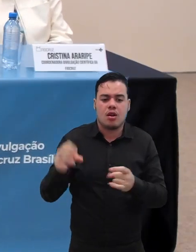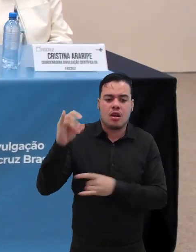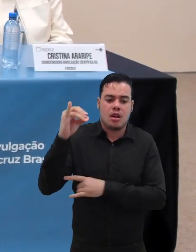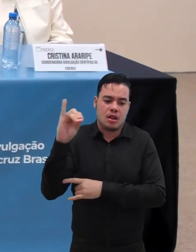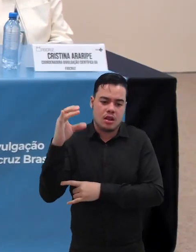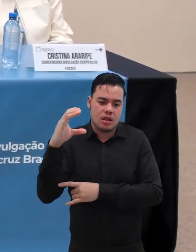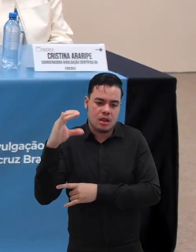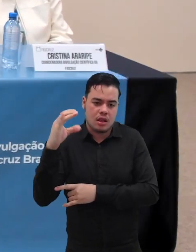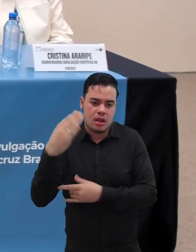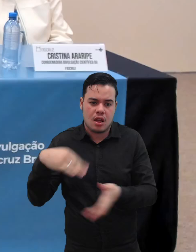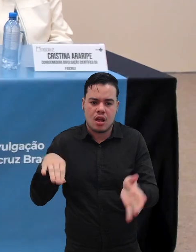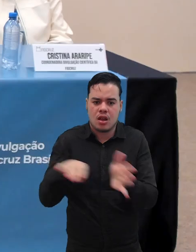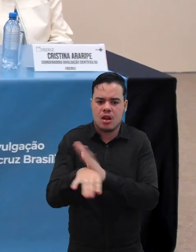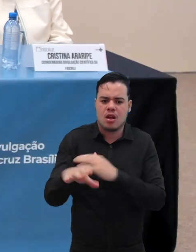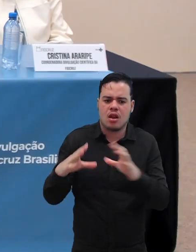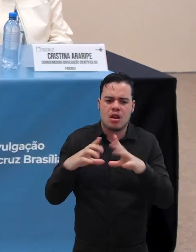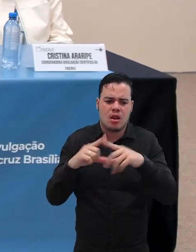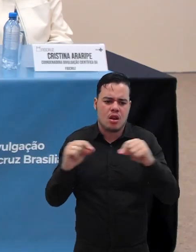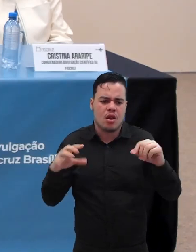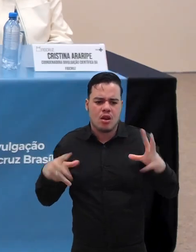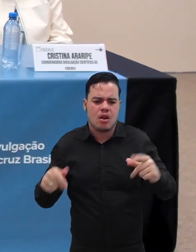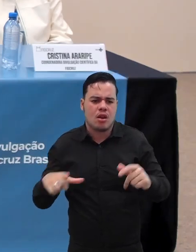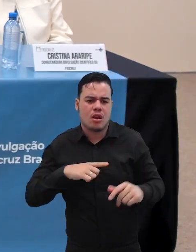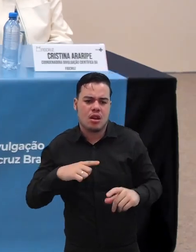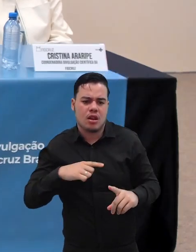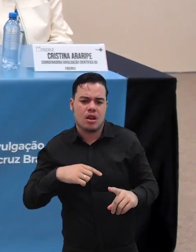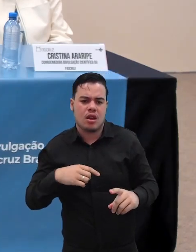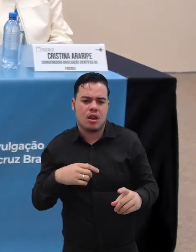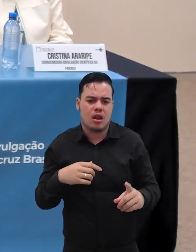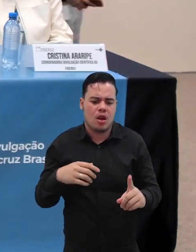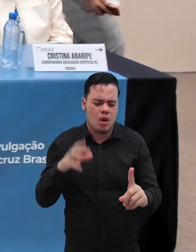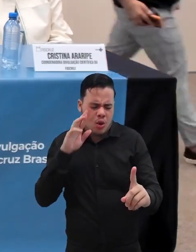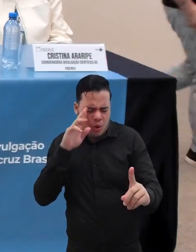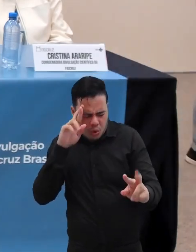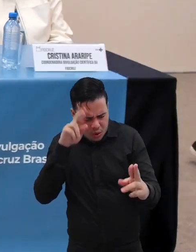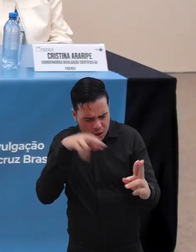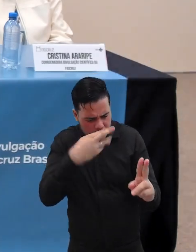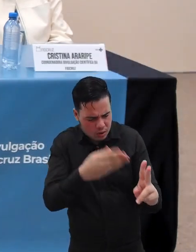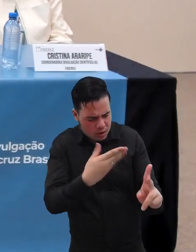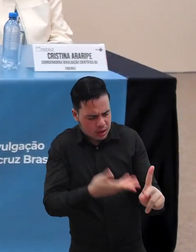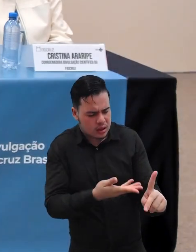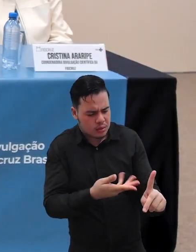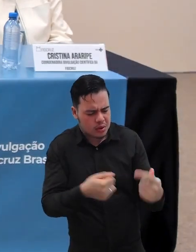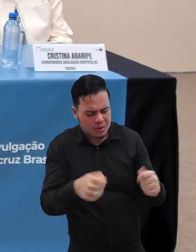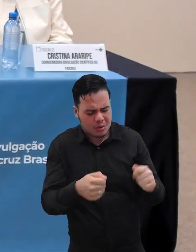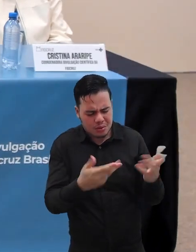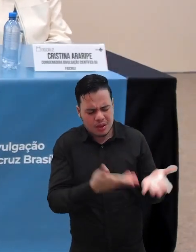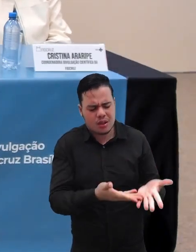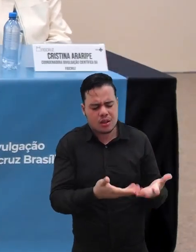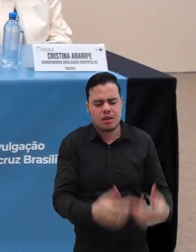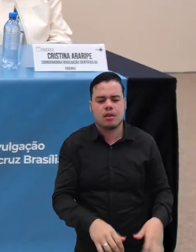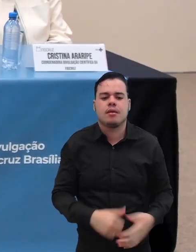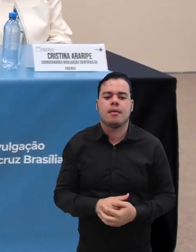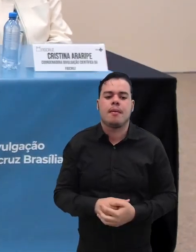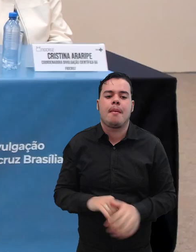e receba o reconhecimento que ela merece. Né? Então, muito obrigada a todos vocês.